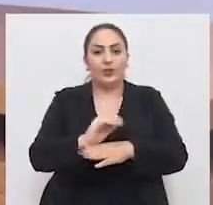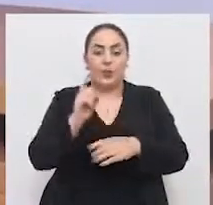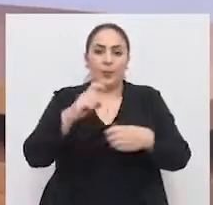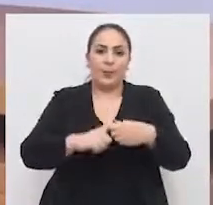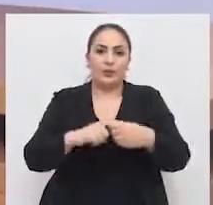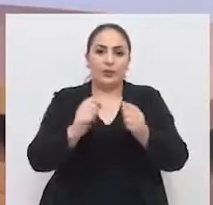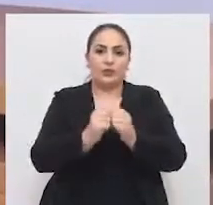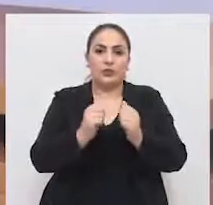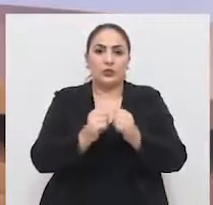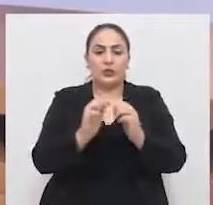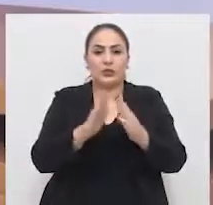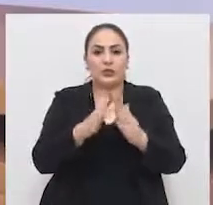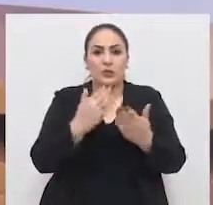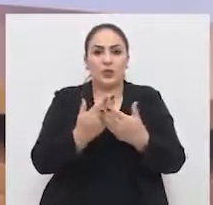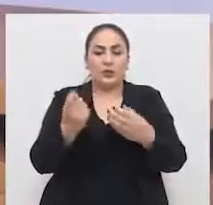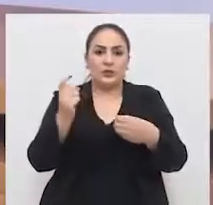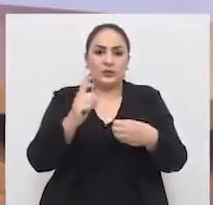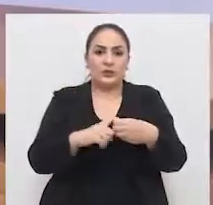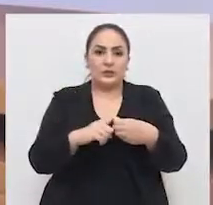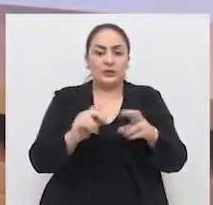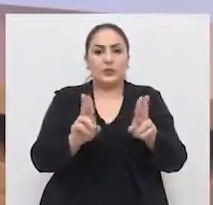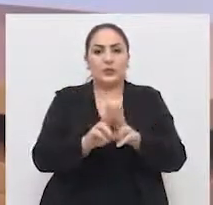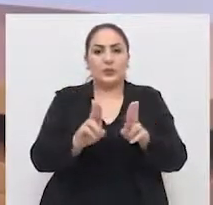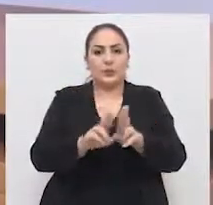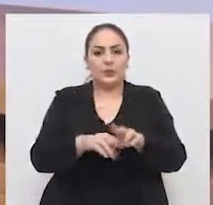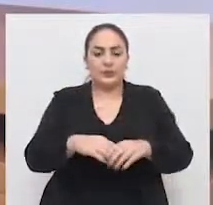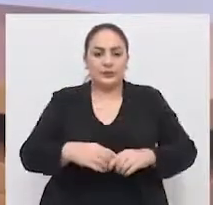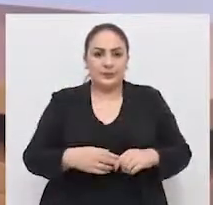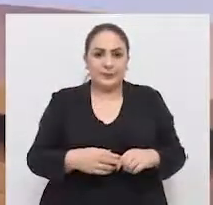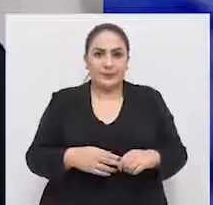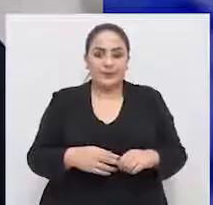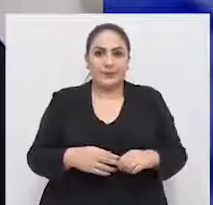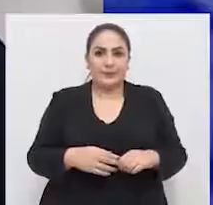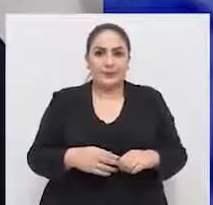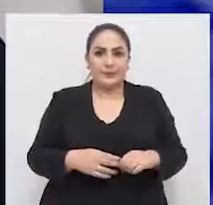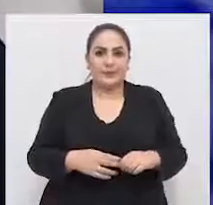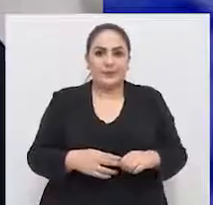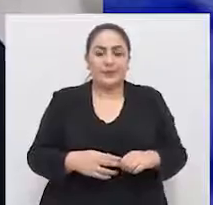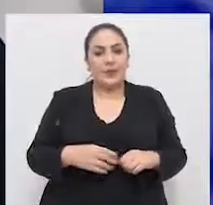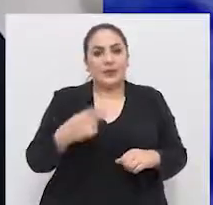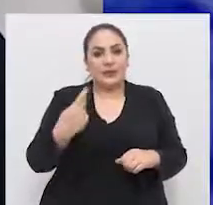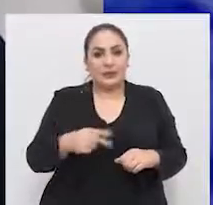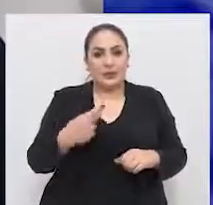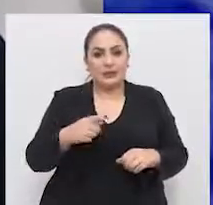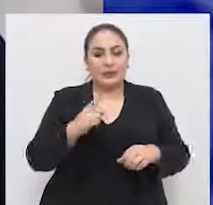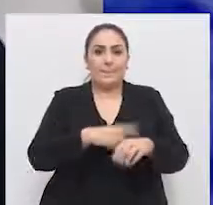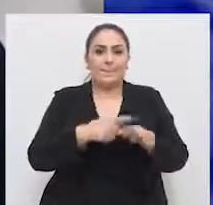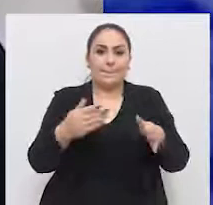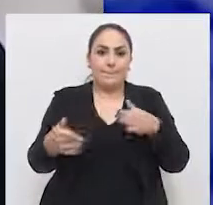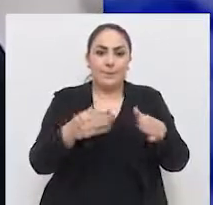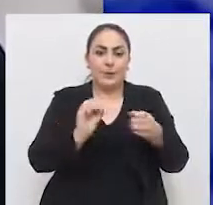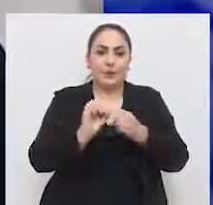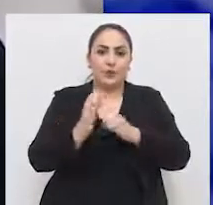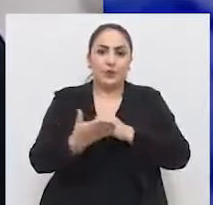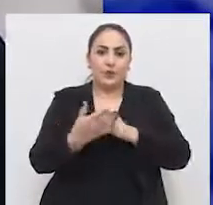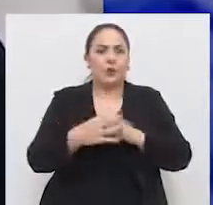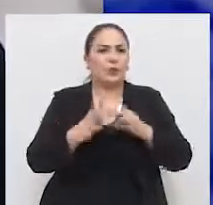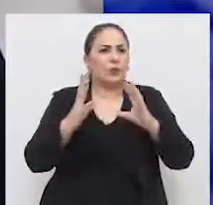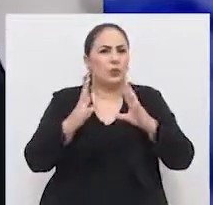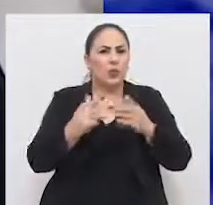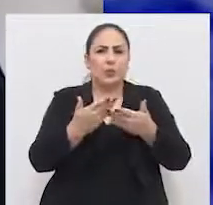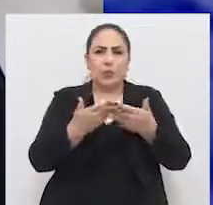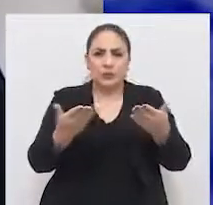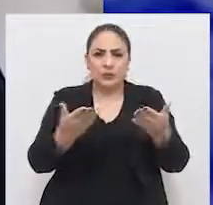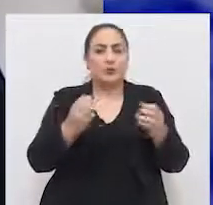uma parceria com a Escola de Extensão da UPF. Nesses tempos de pandemia,